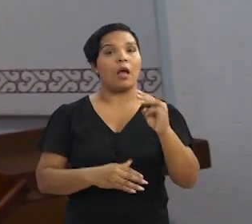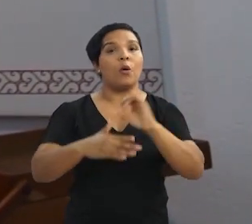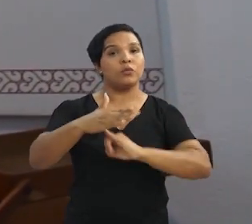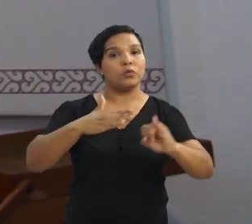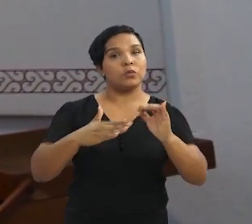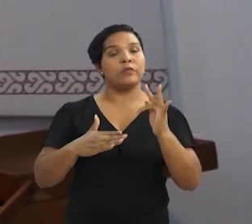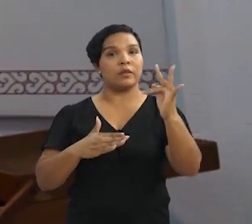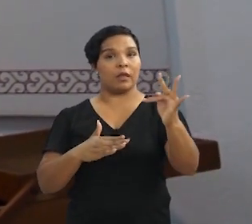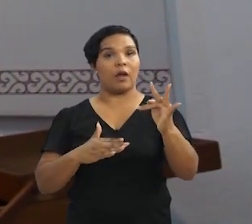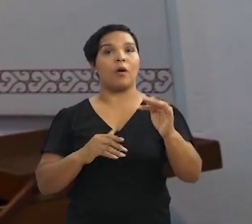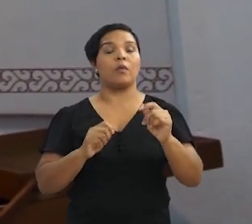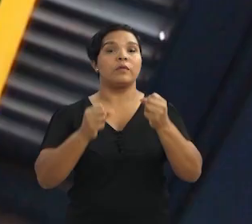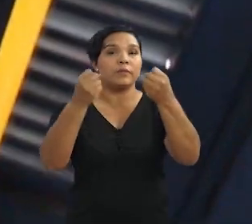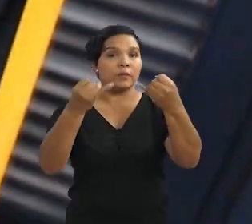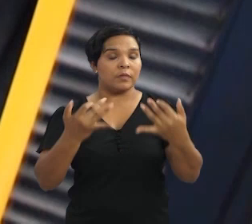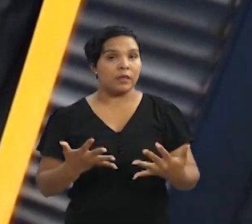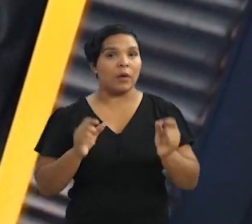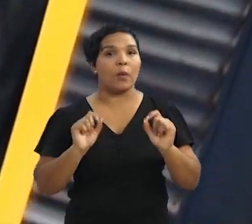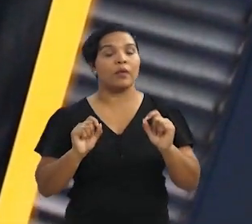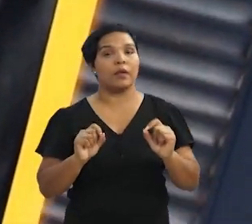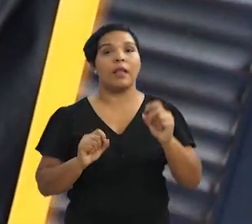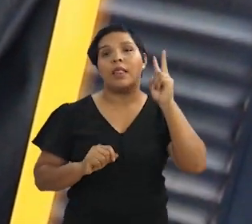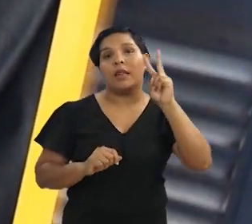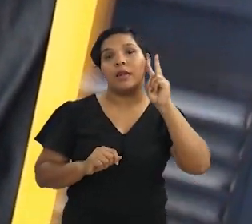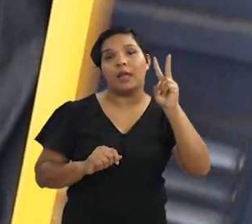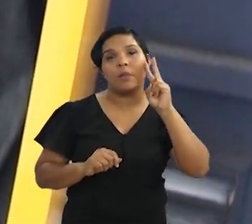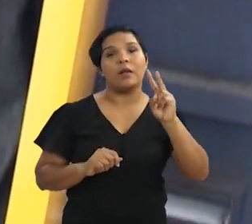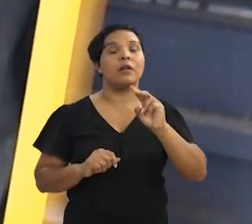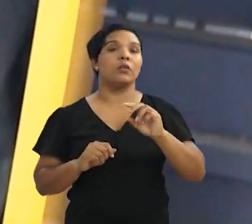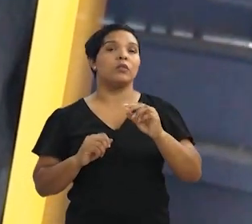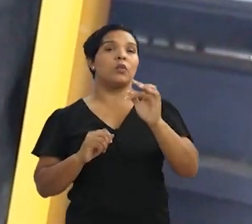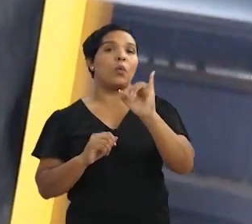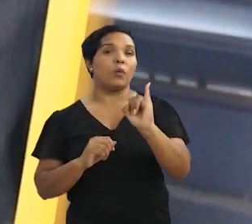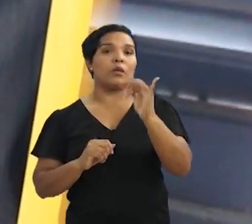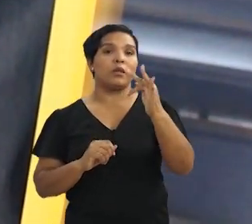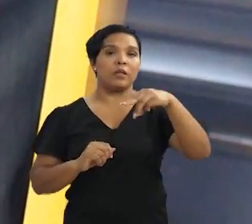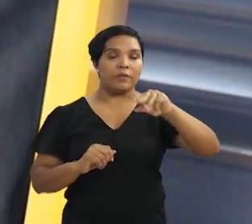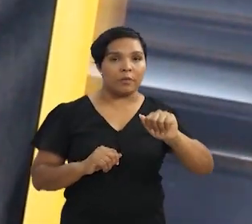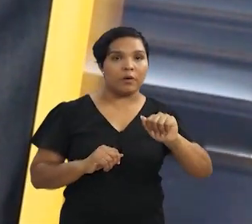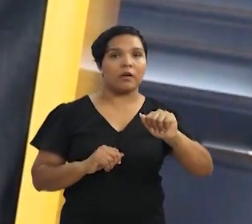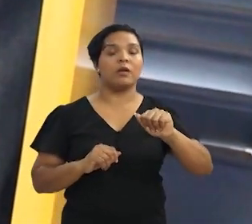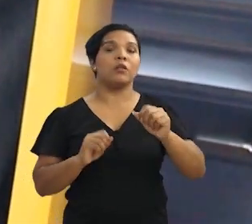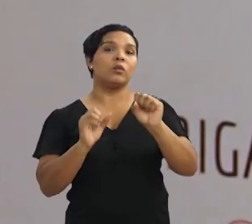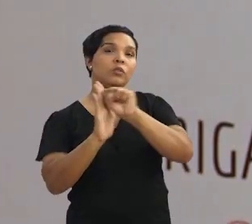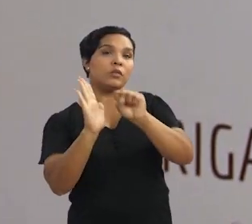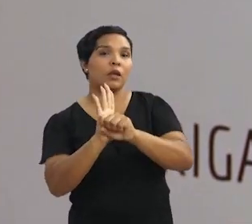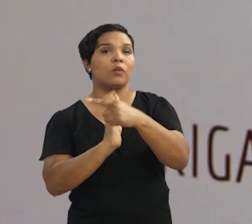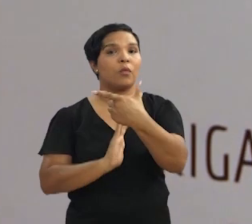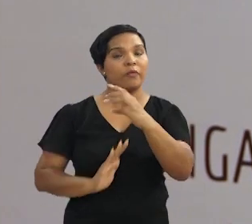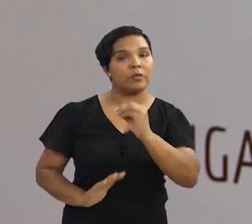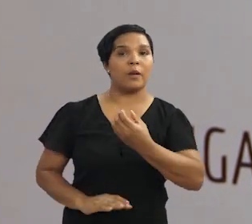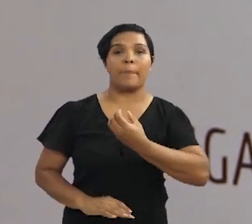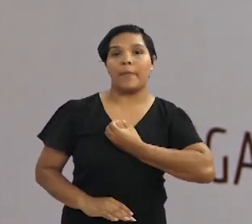o IFMA, quando a gente fala em educação profissional do Maranhão, a gente logo lembra do IFMA durante todo o século XX. A gente